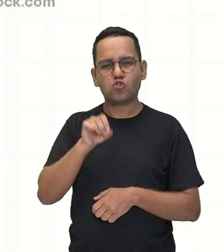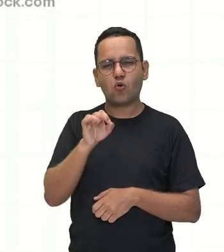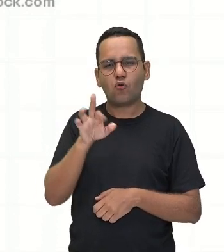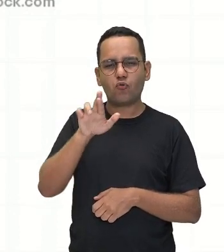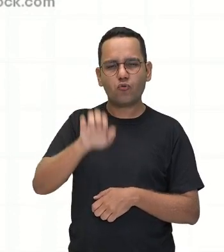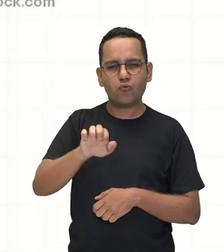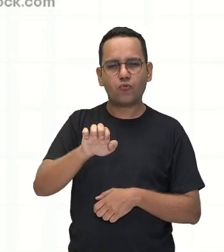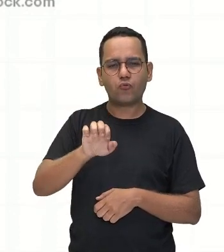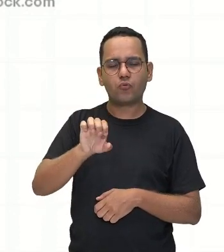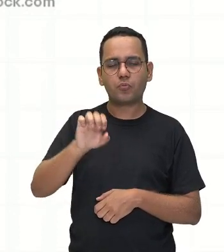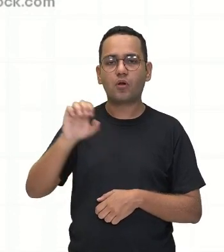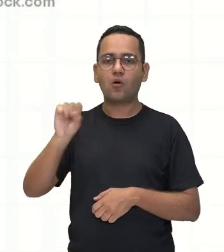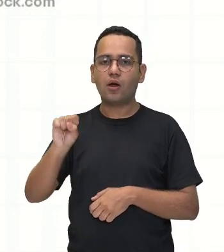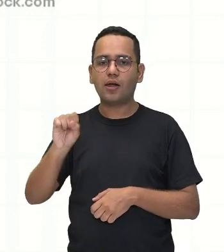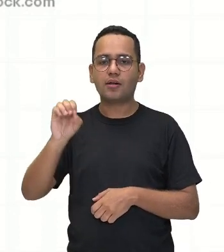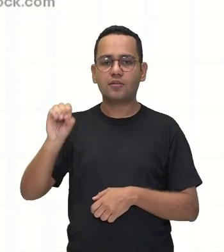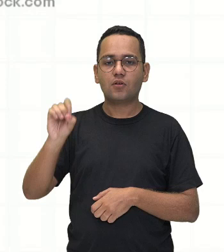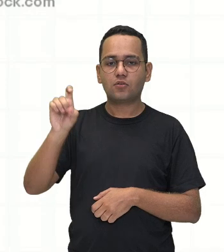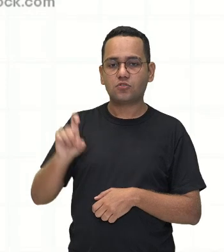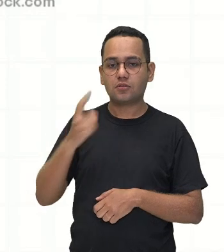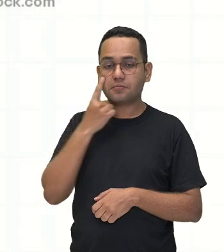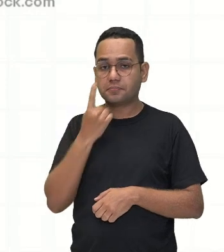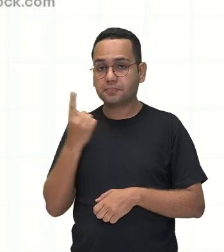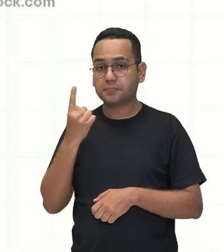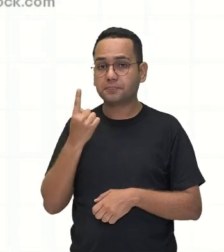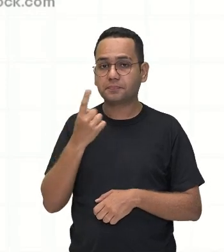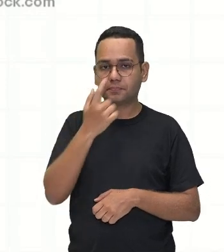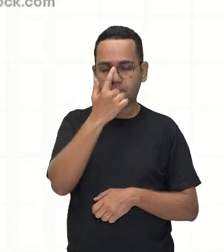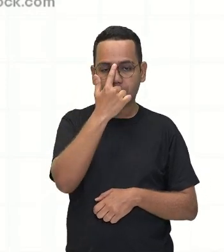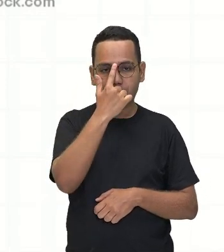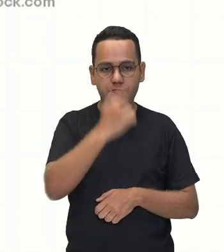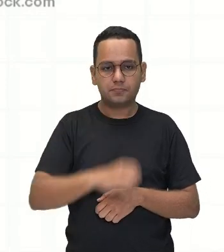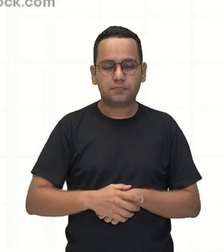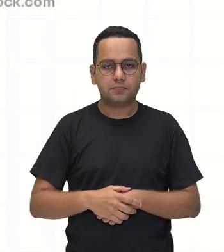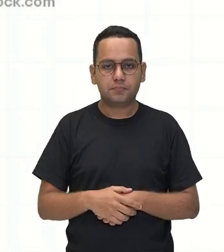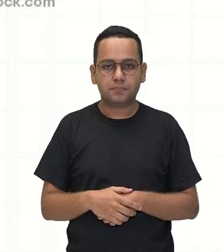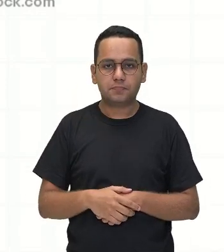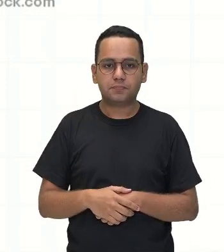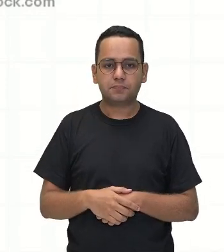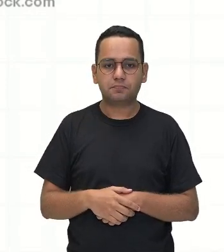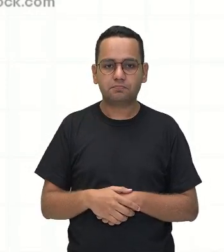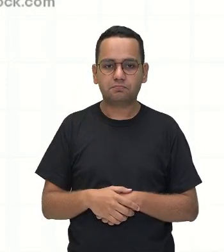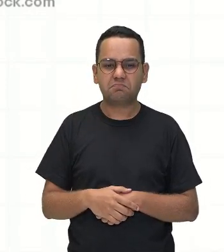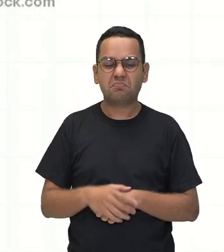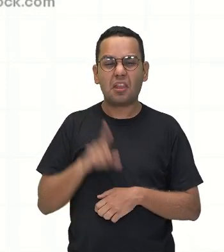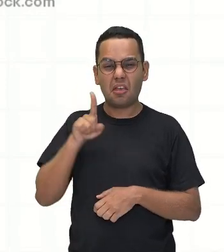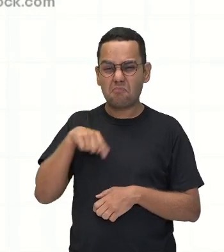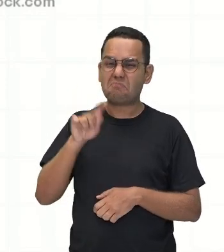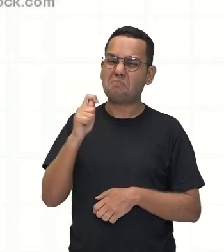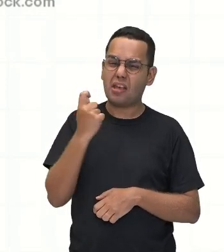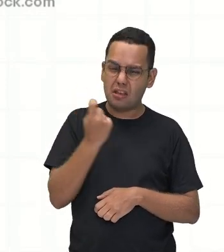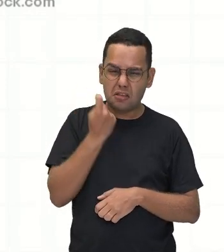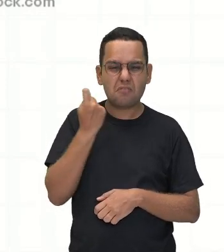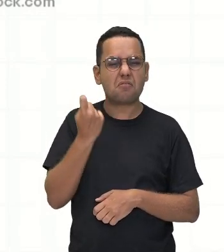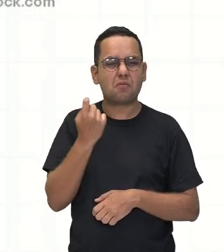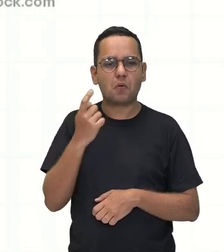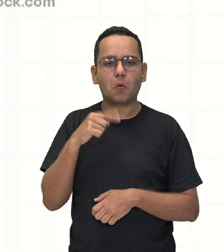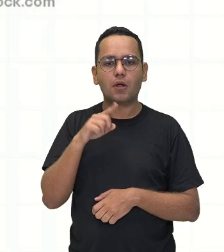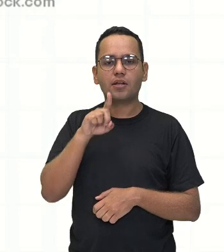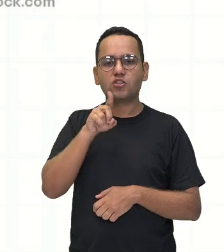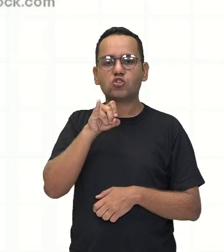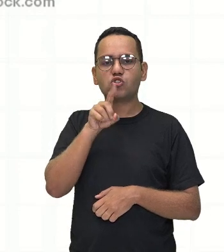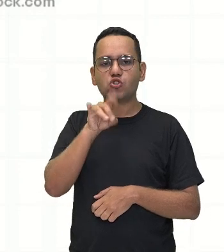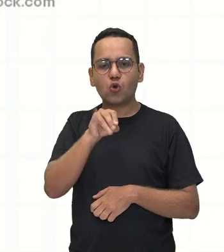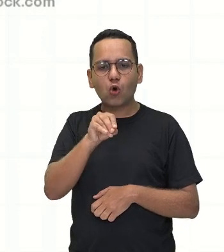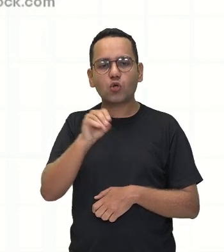de enxofre está aqui, ó, tá? O mais nocivo é o dióxido de enxofre,